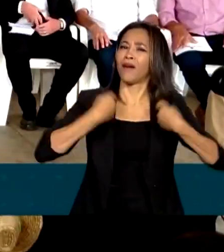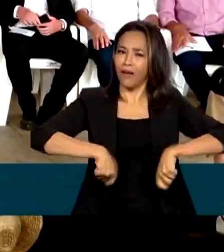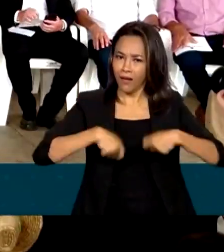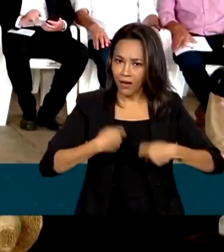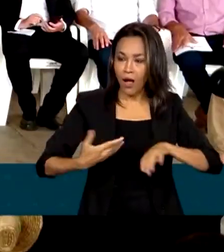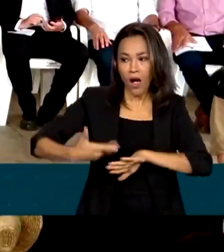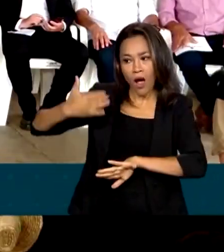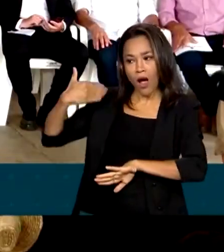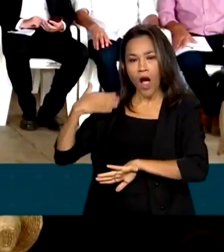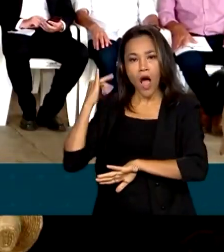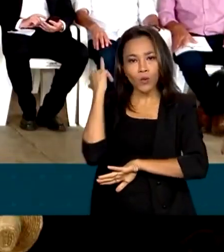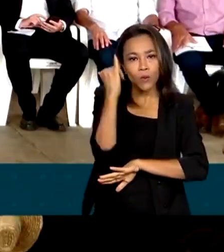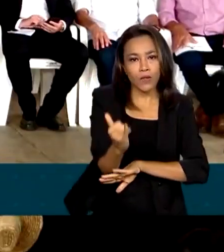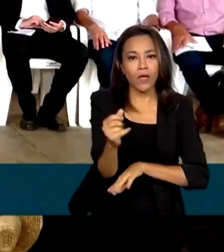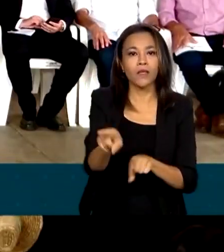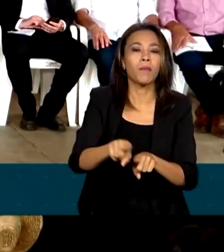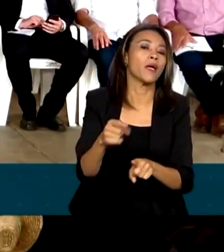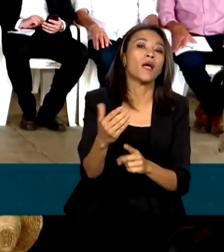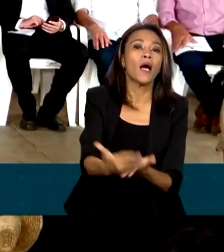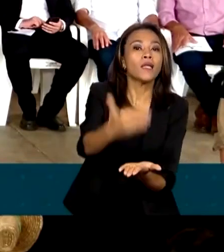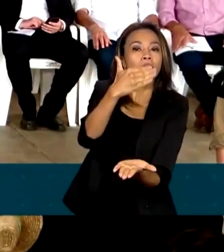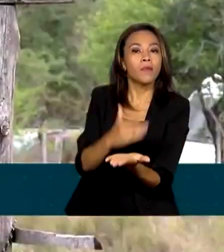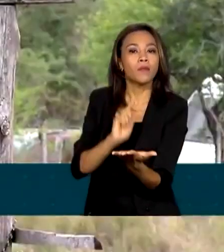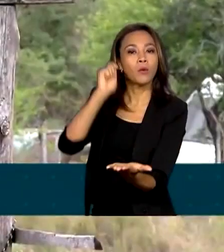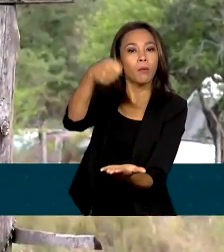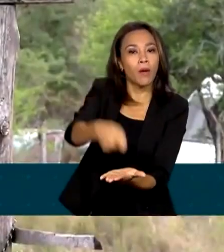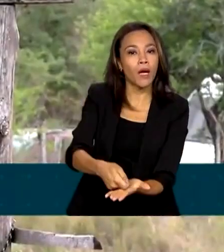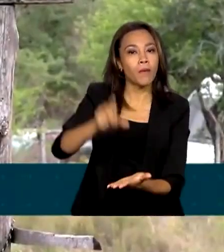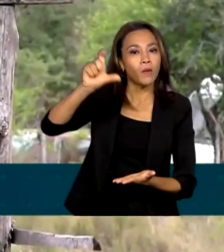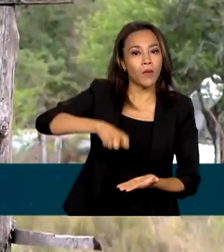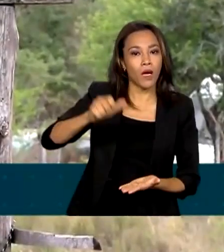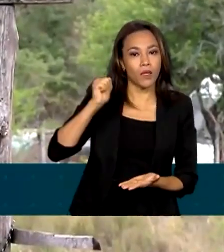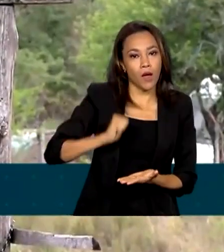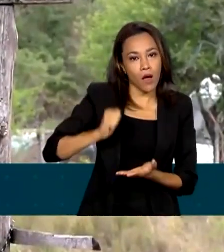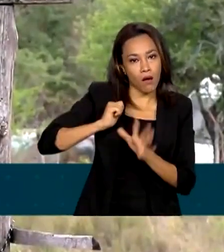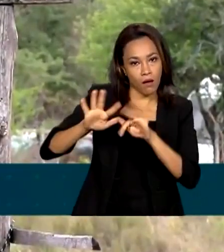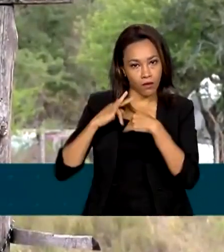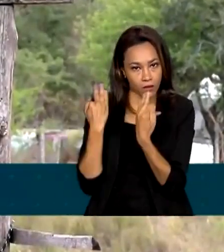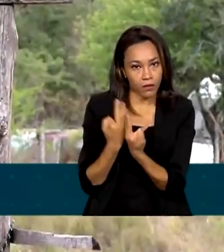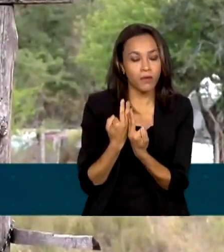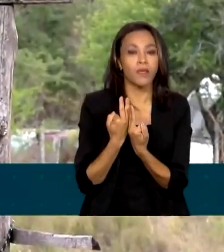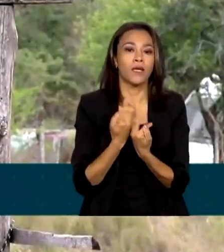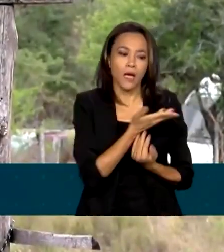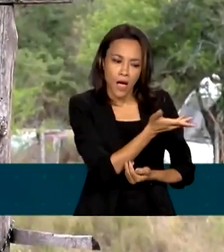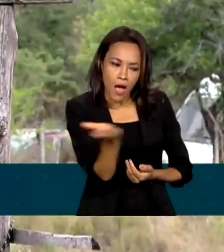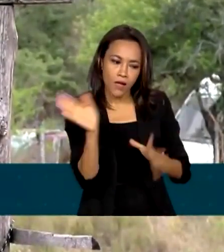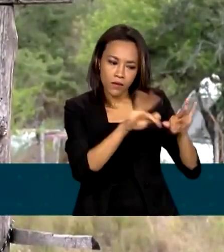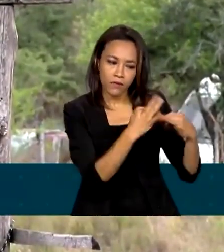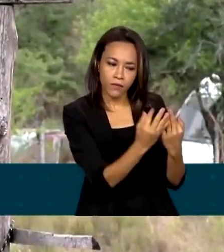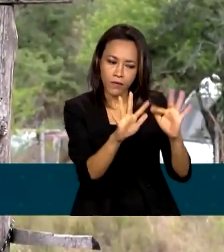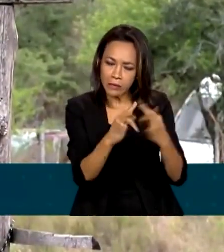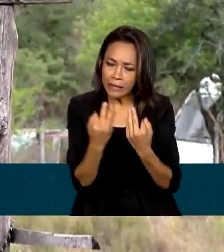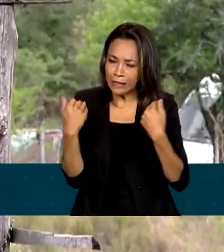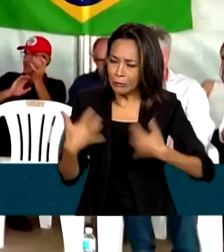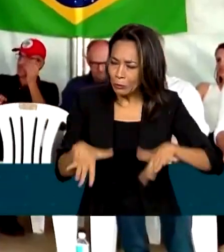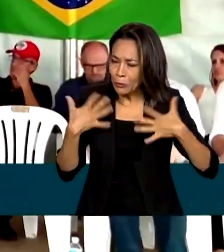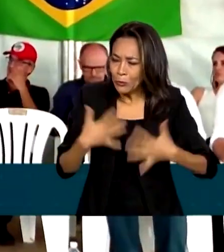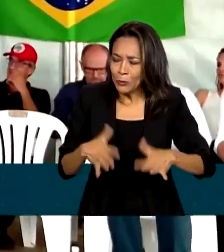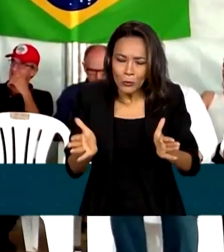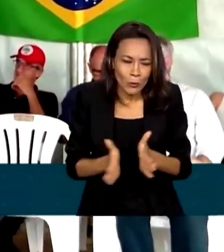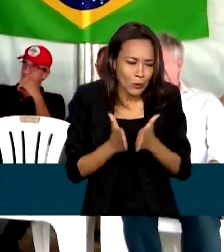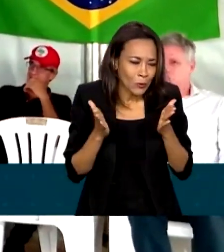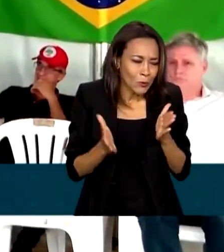a antecipação do pagamento do Bolsa Família. Além disso, os que estiverem em situação de extrema pobreza